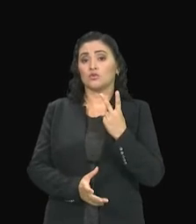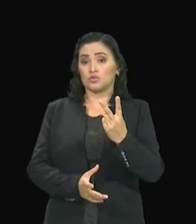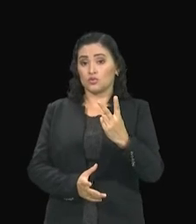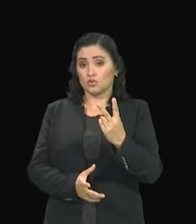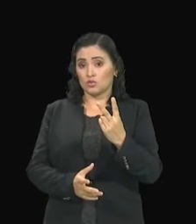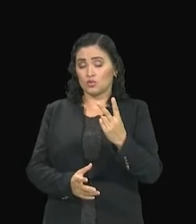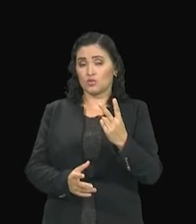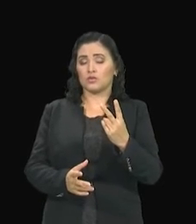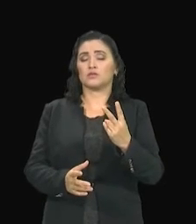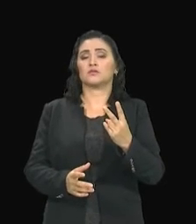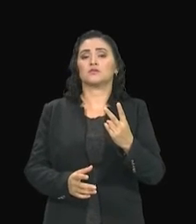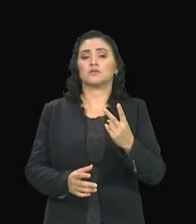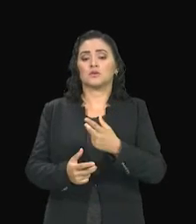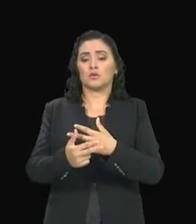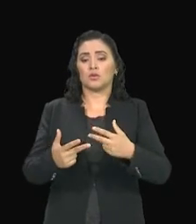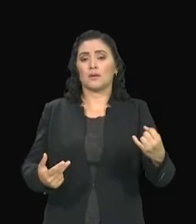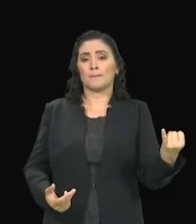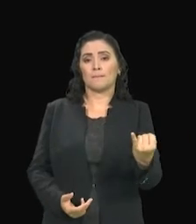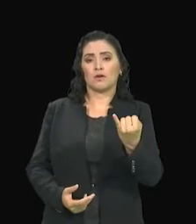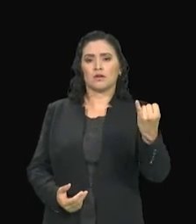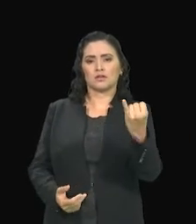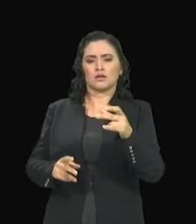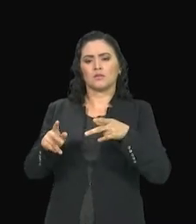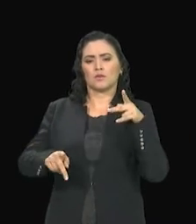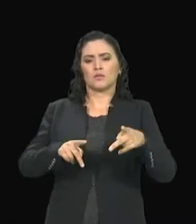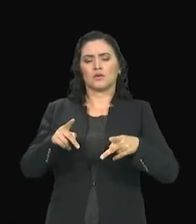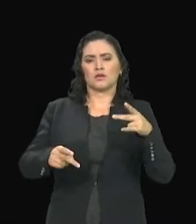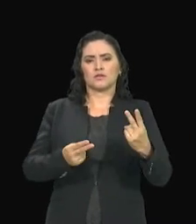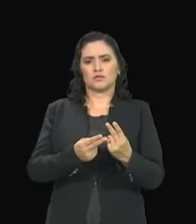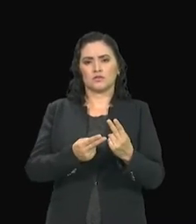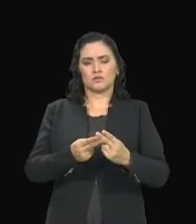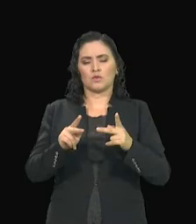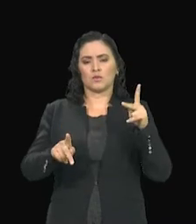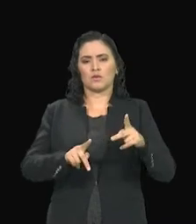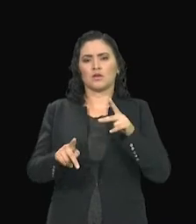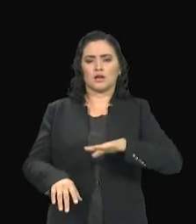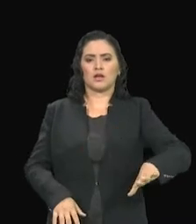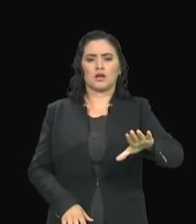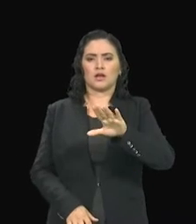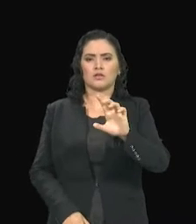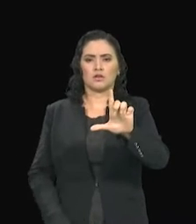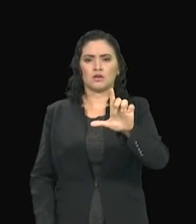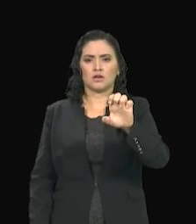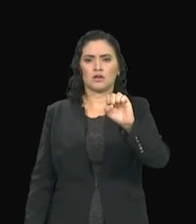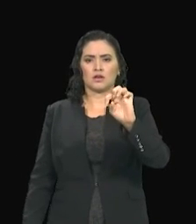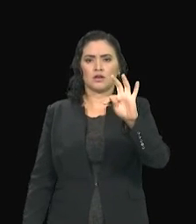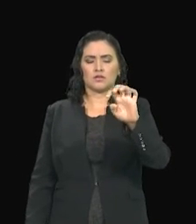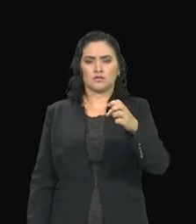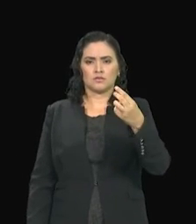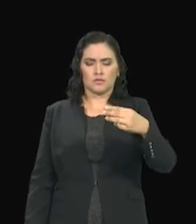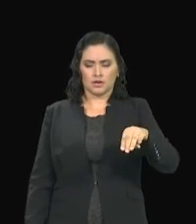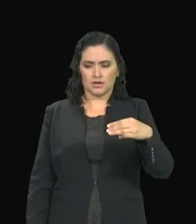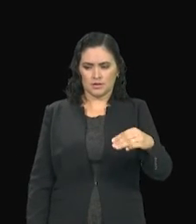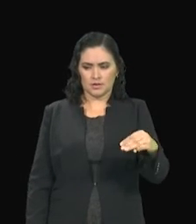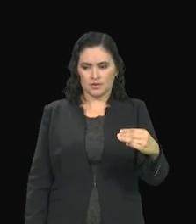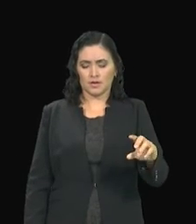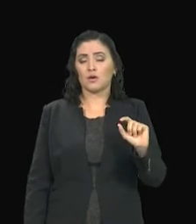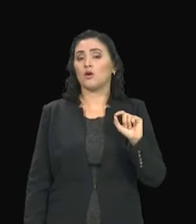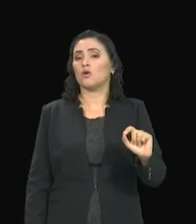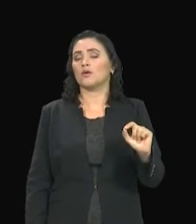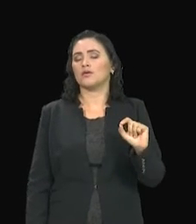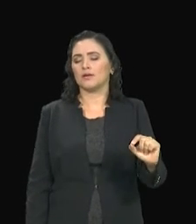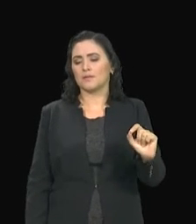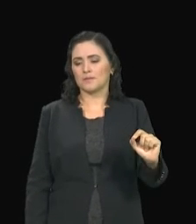povo da região leste do Maranhão, doutora Cleide, que foi reativar o convênio de parceria